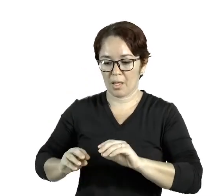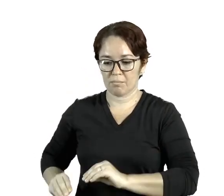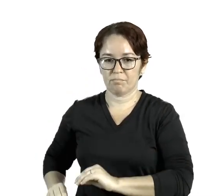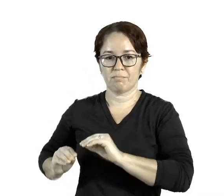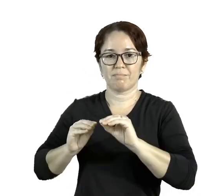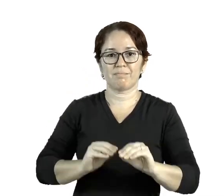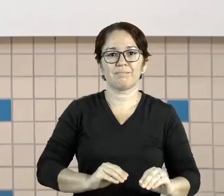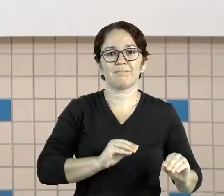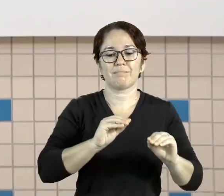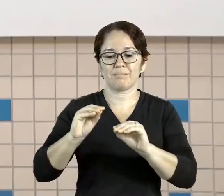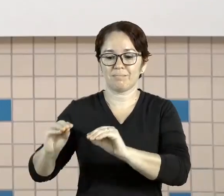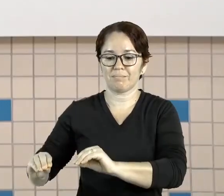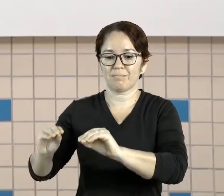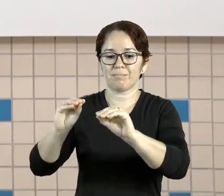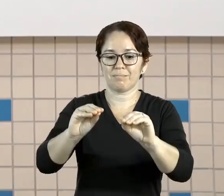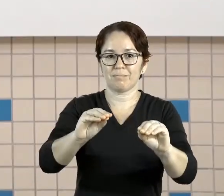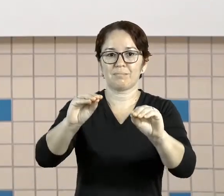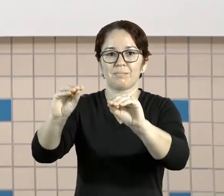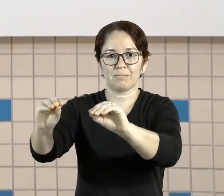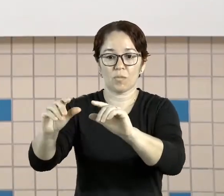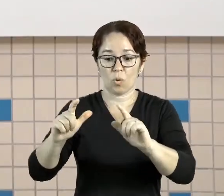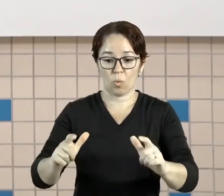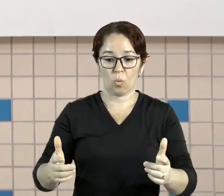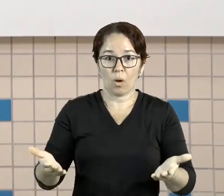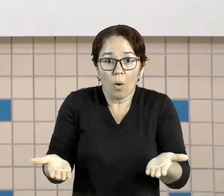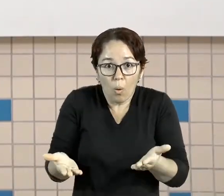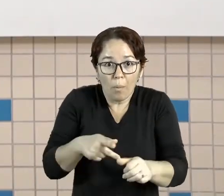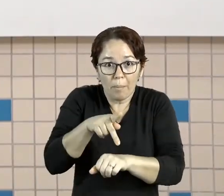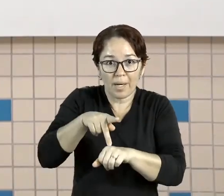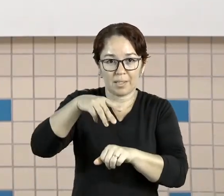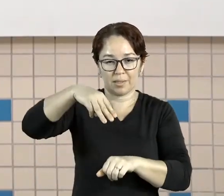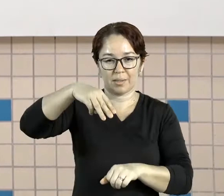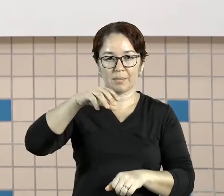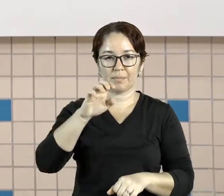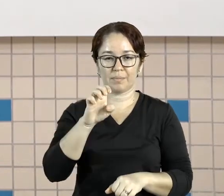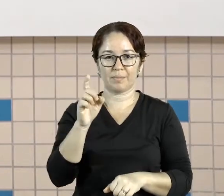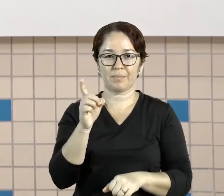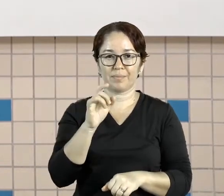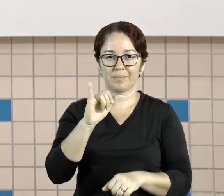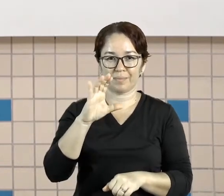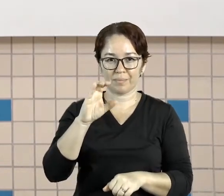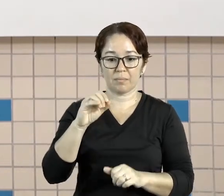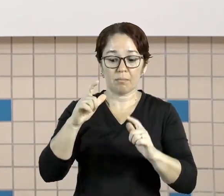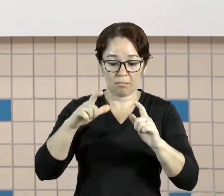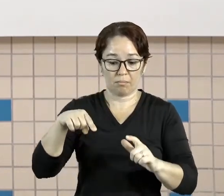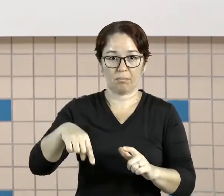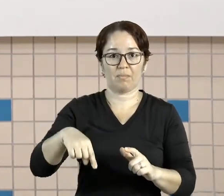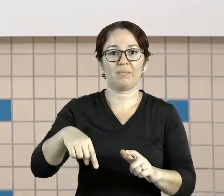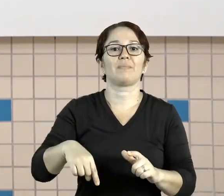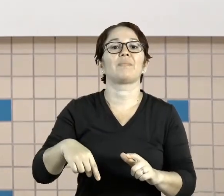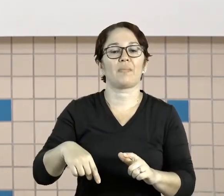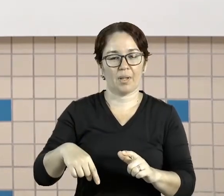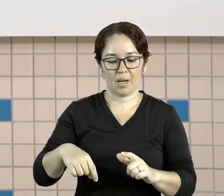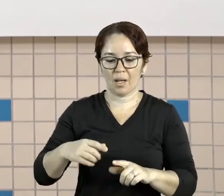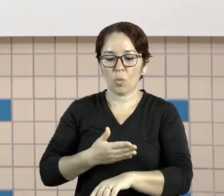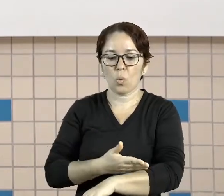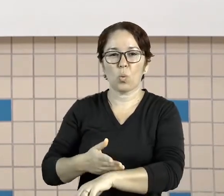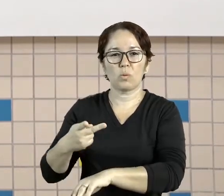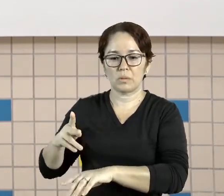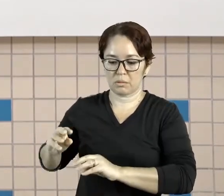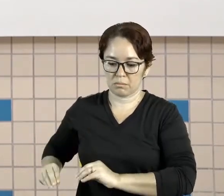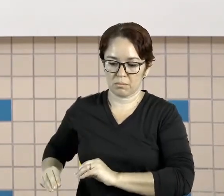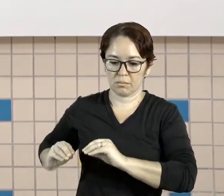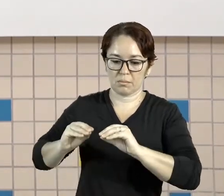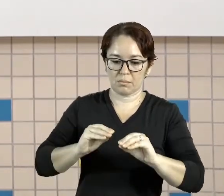O que acontece? Os sacerdotes em uma determinada região, tá? Eles tiveram uma